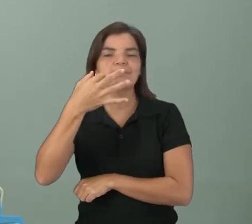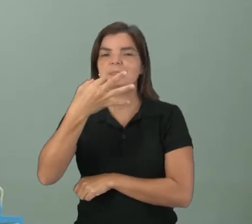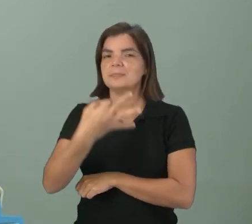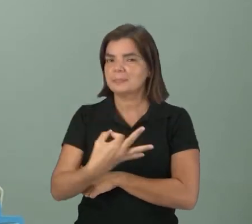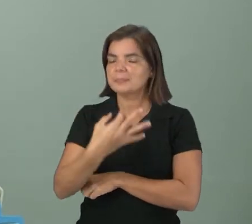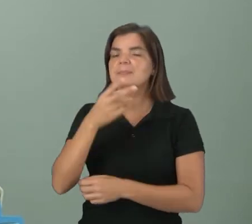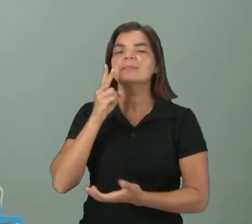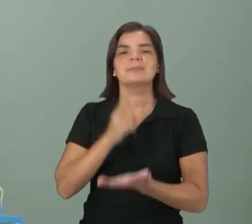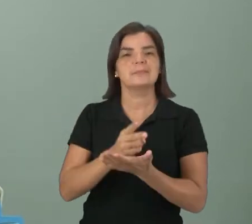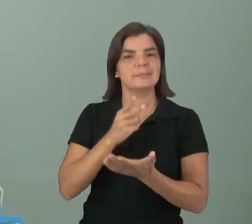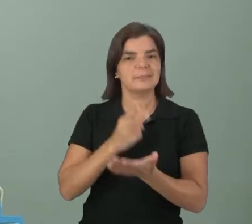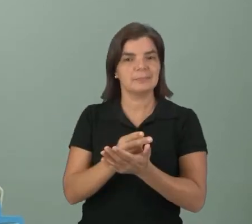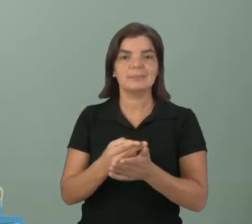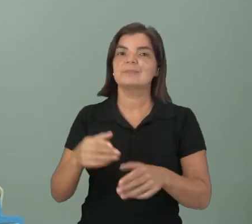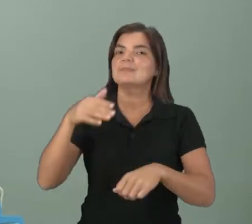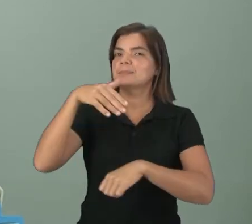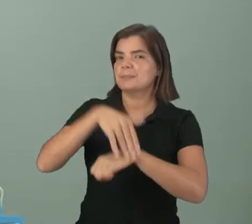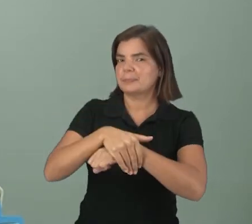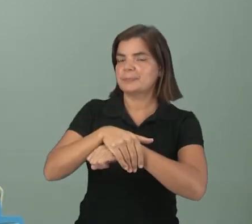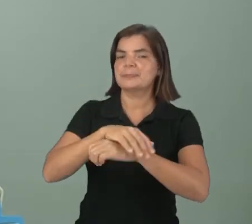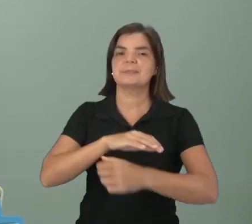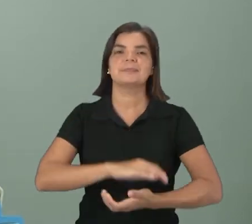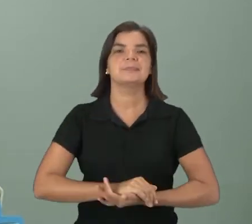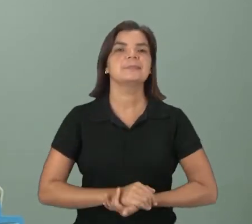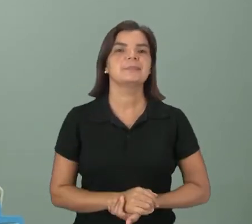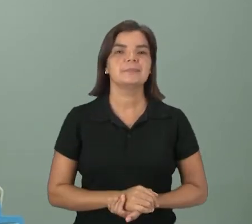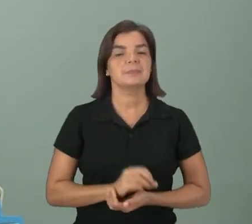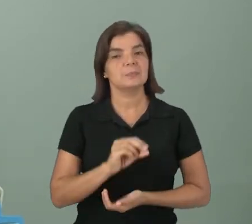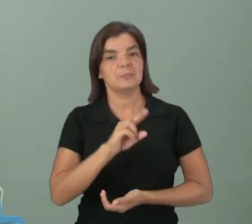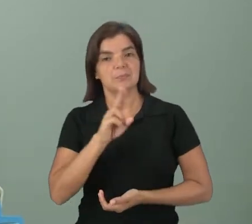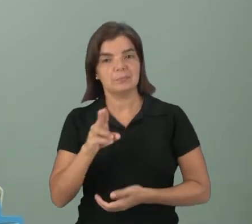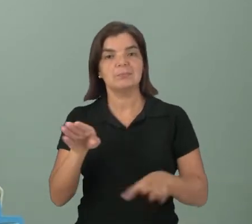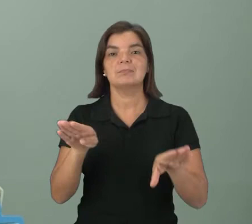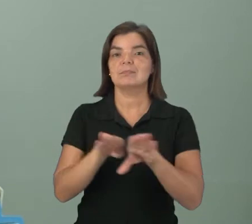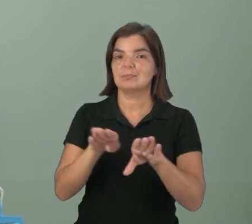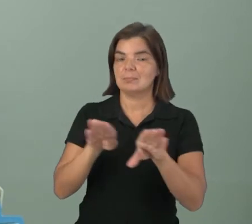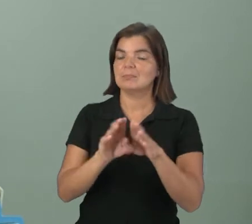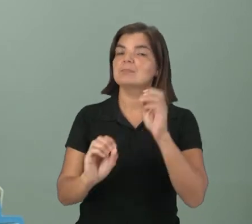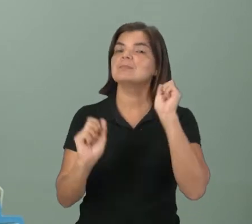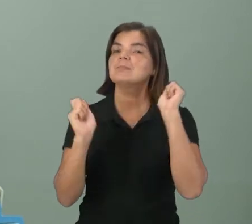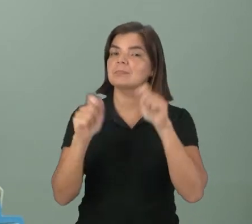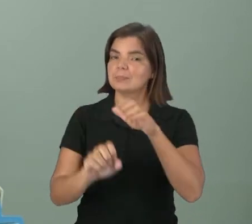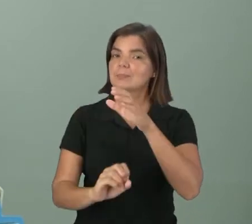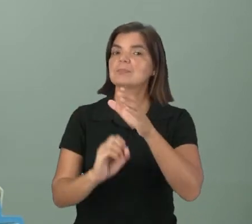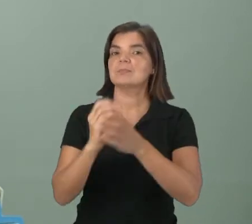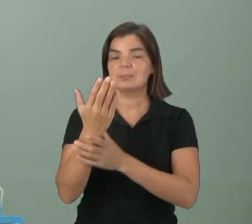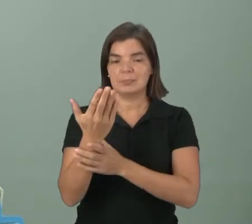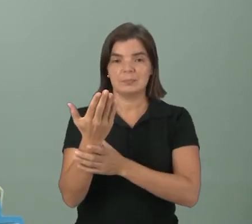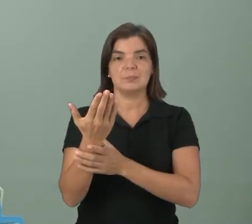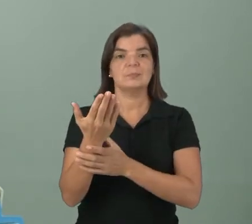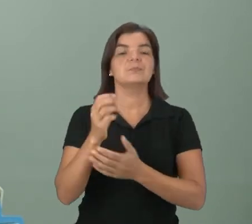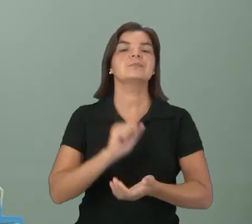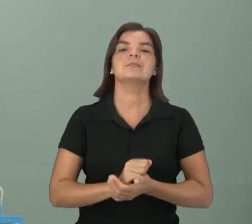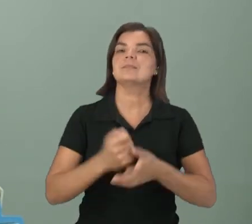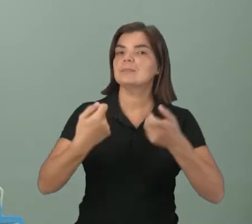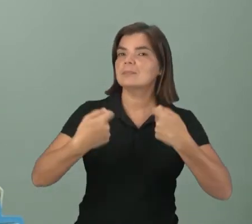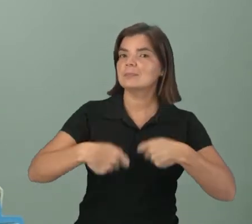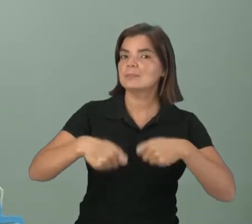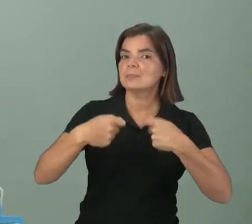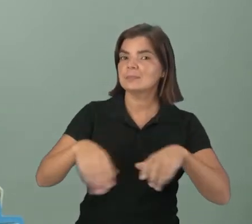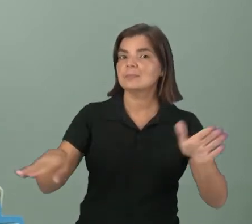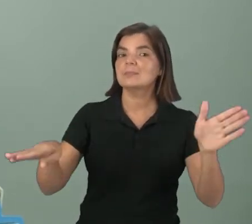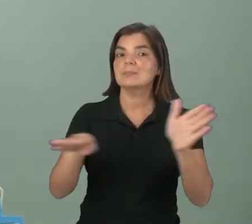certo e geralmente ele vem à noite ou também pode ocorrer um plantão a